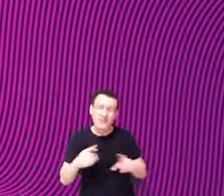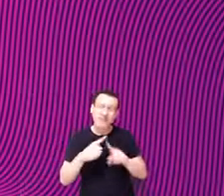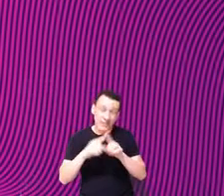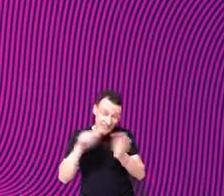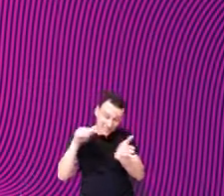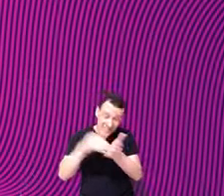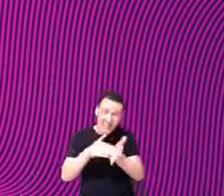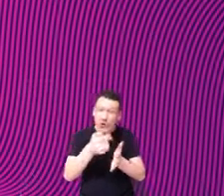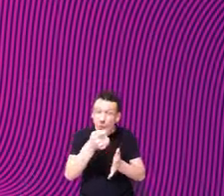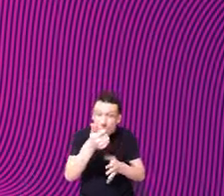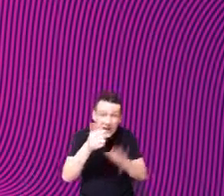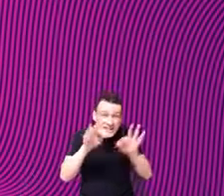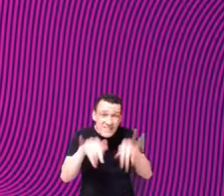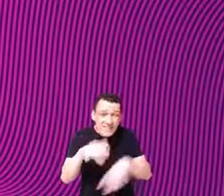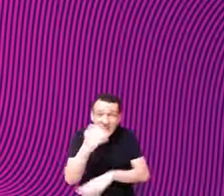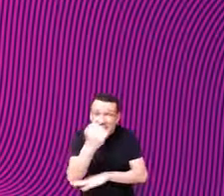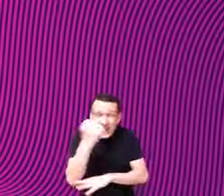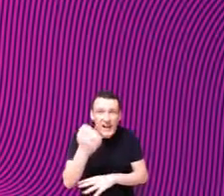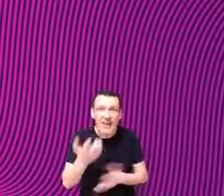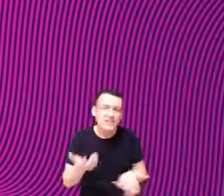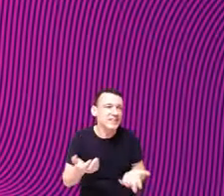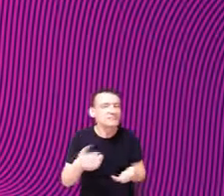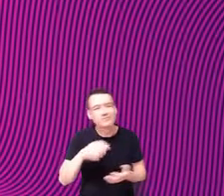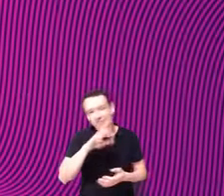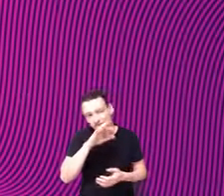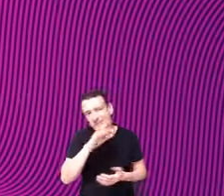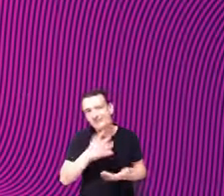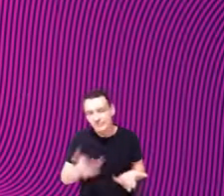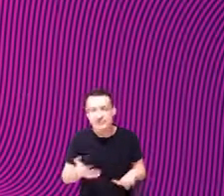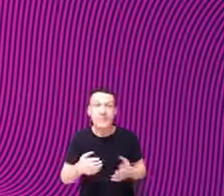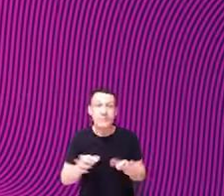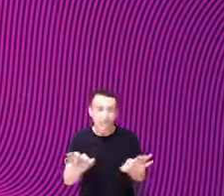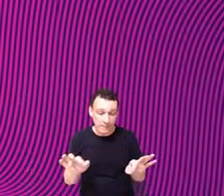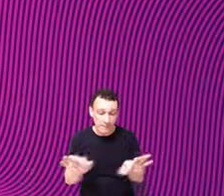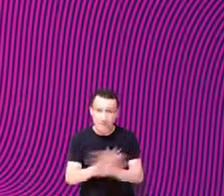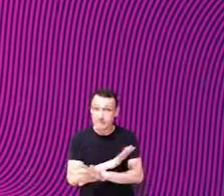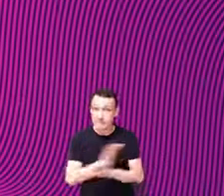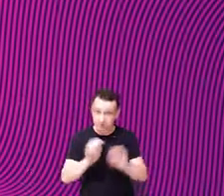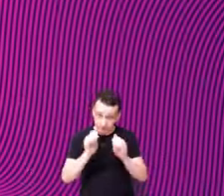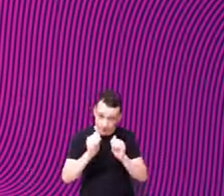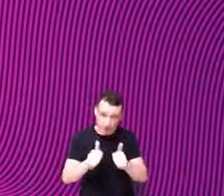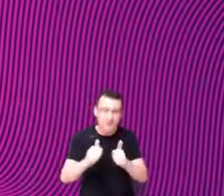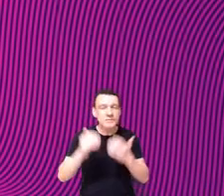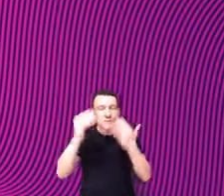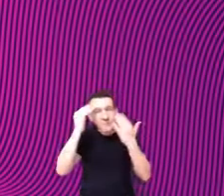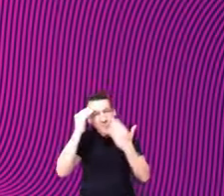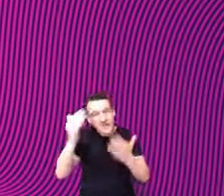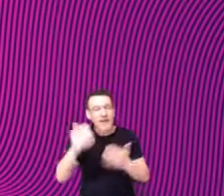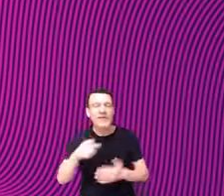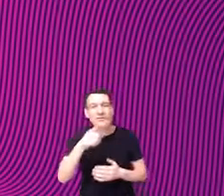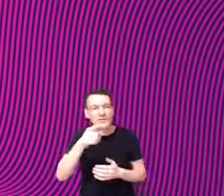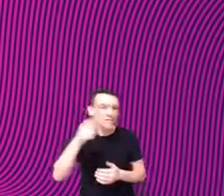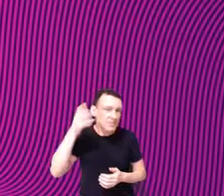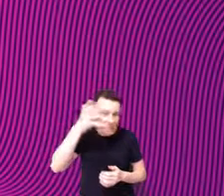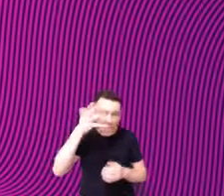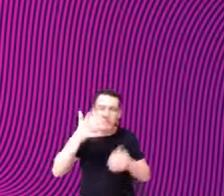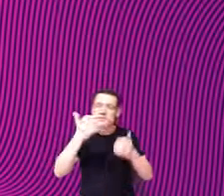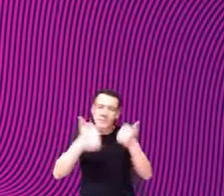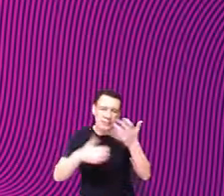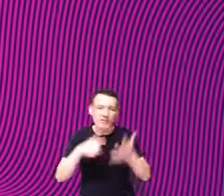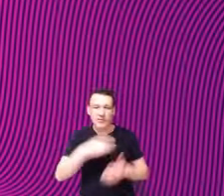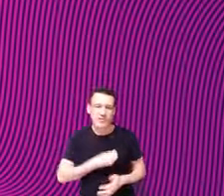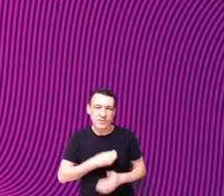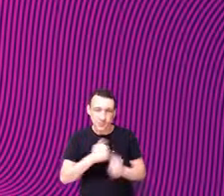Gostaria, assim, a gente está finalizando, gostaria de agradecer muito a tua colaboração e a tua presença aqui com a